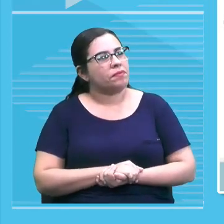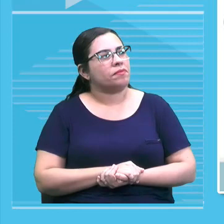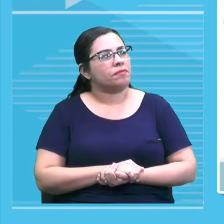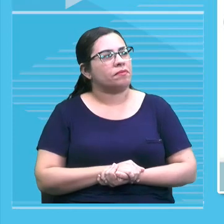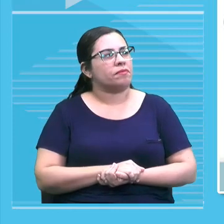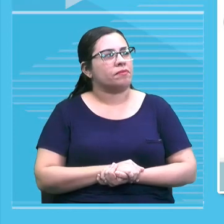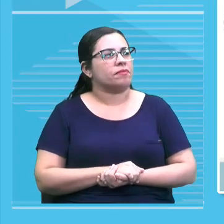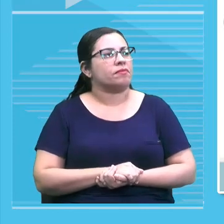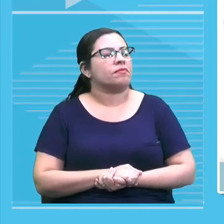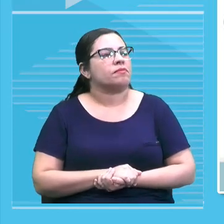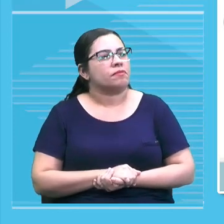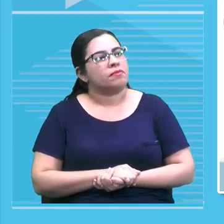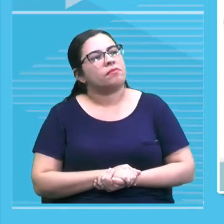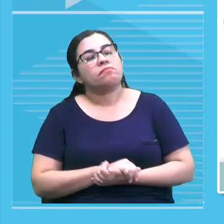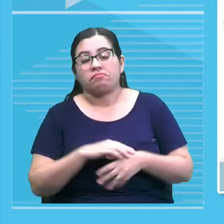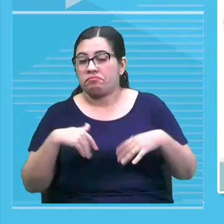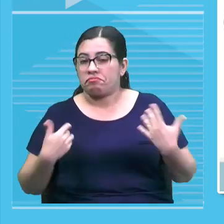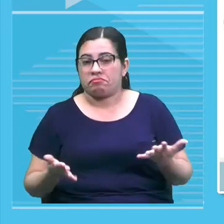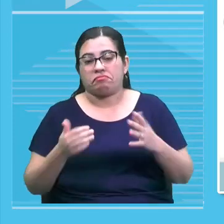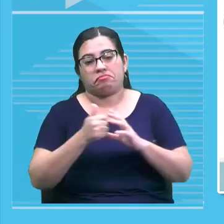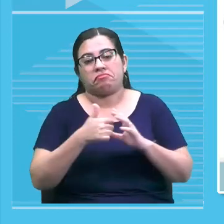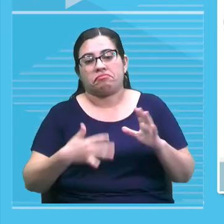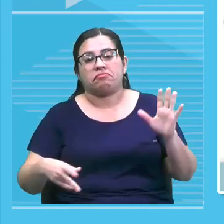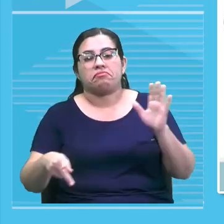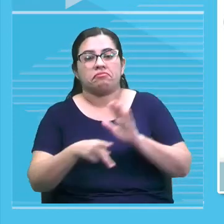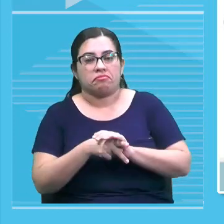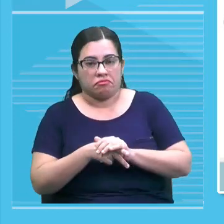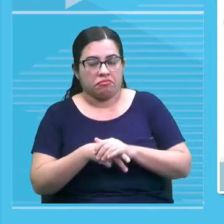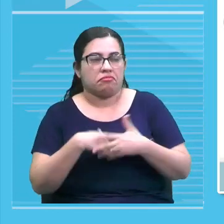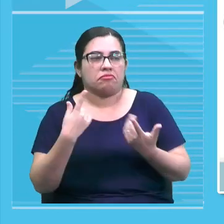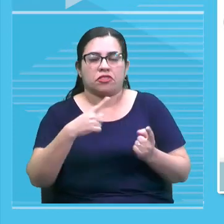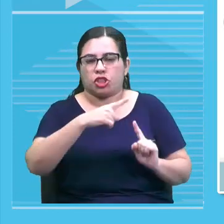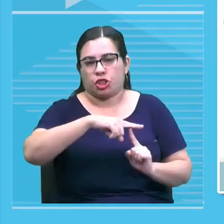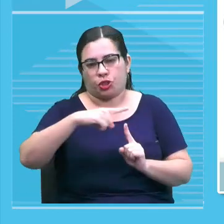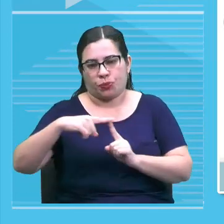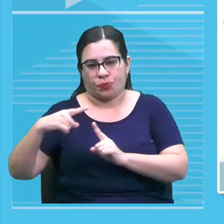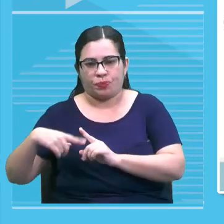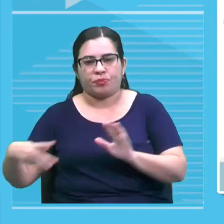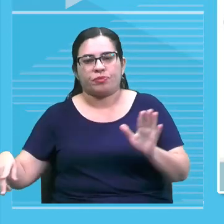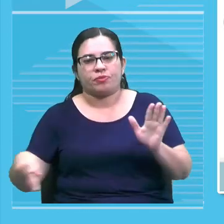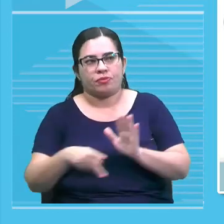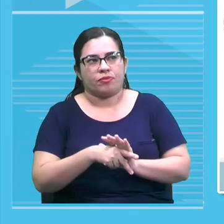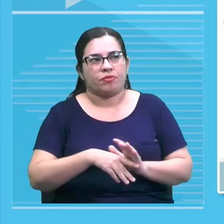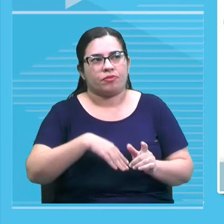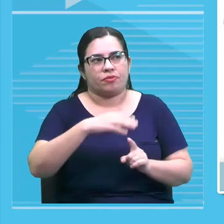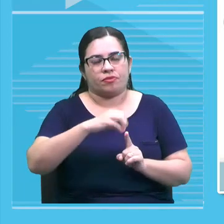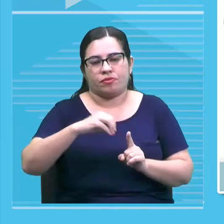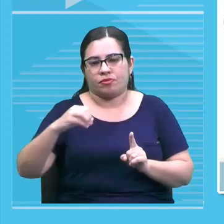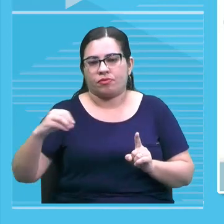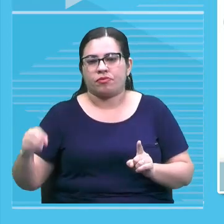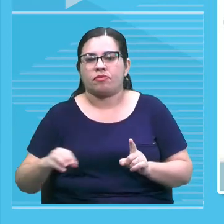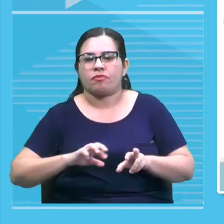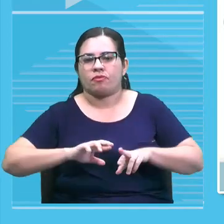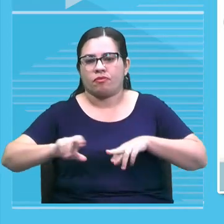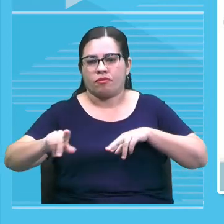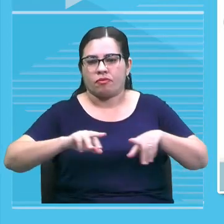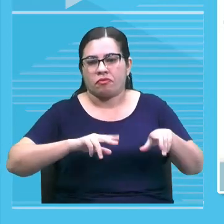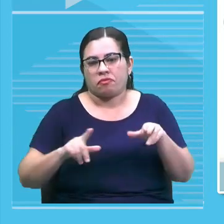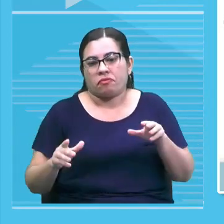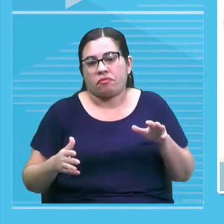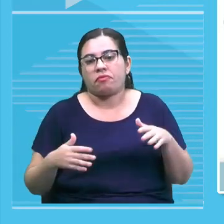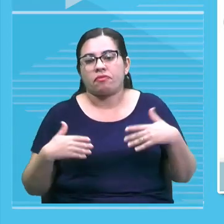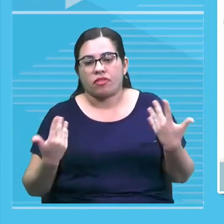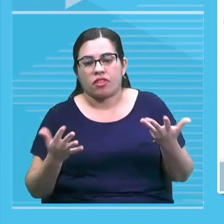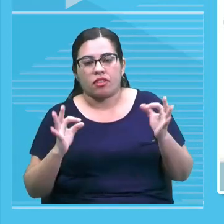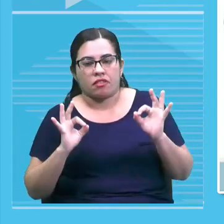galerinha Então essa foi a classificação quanto à natureza da onda eu vou divergir as ondas